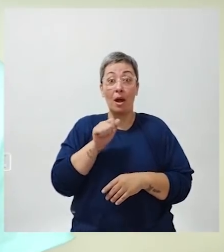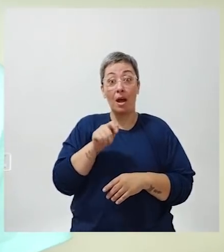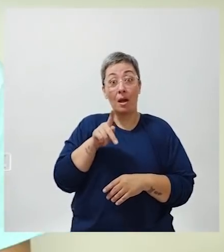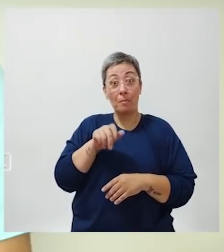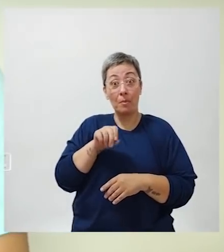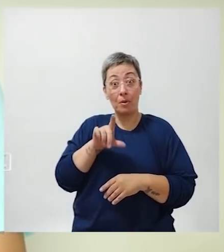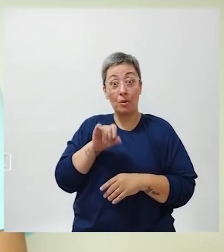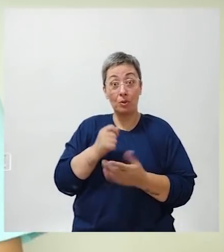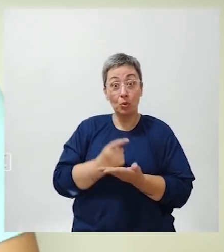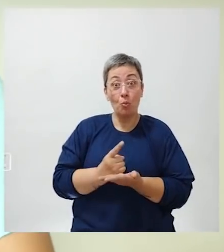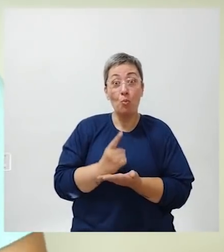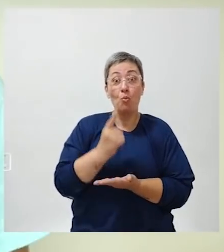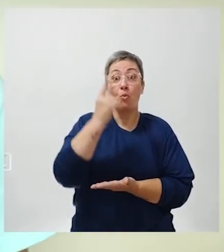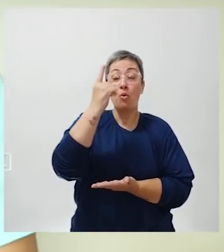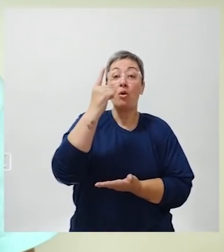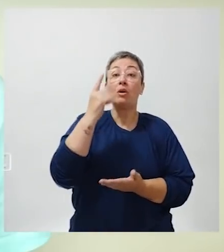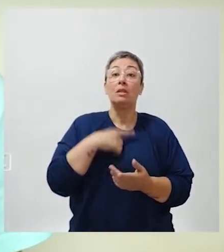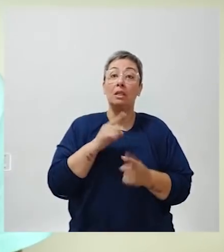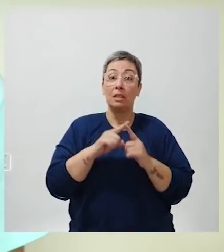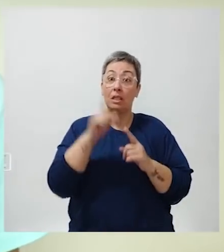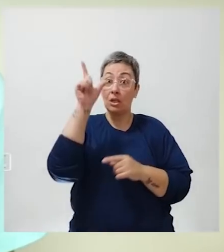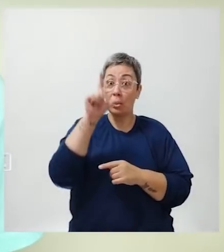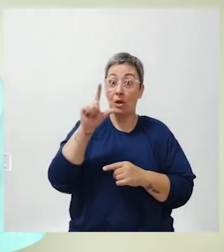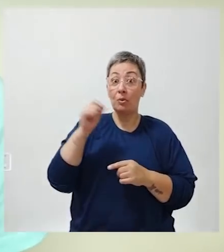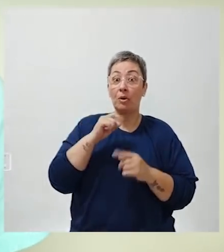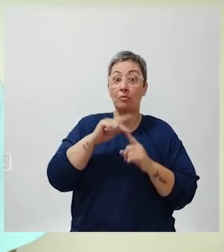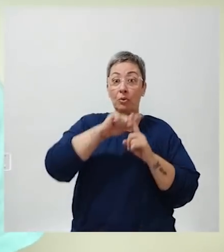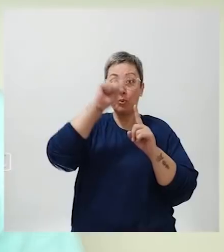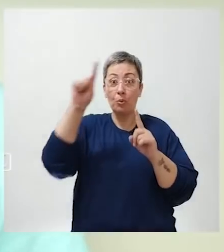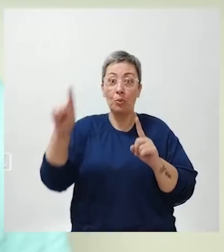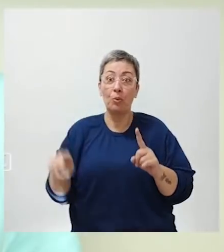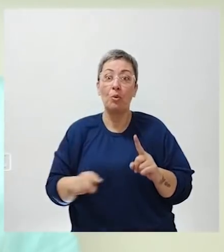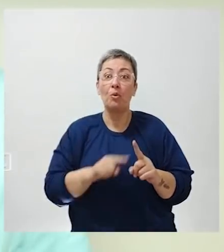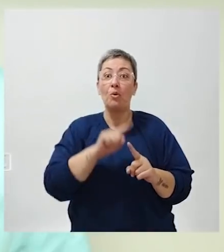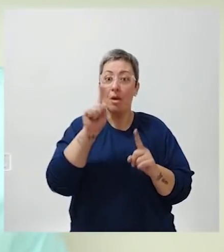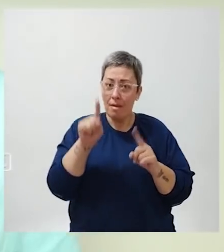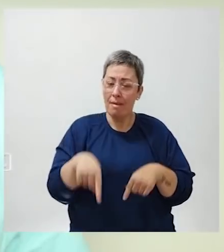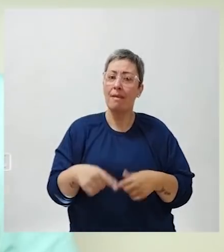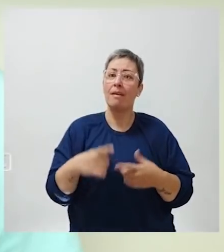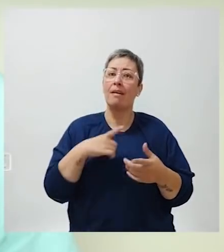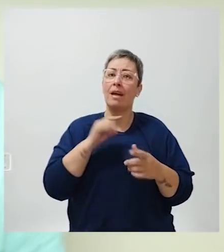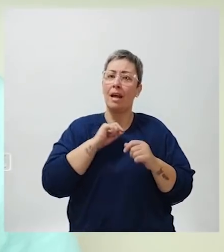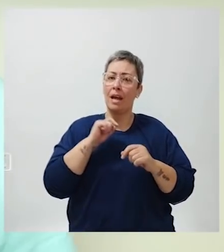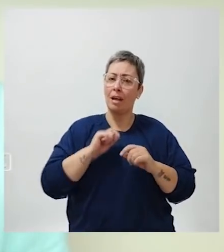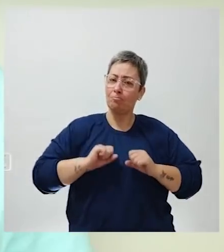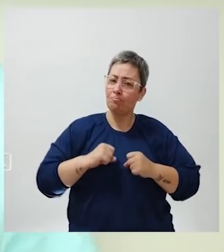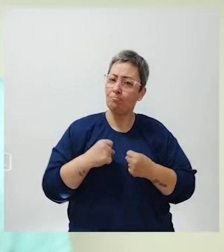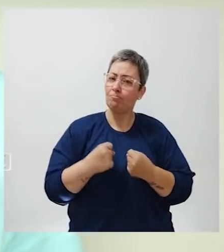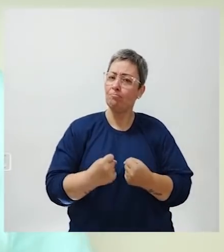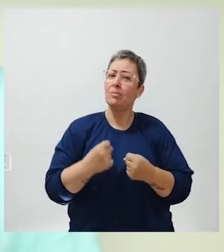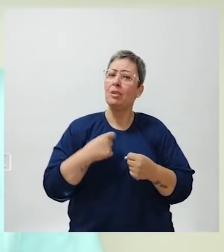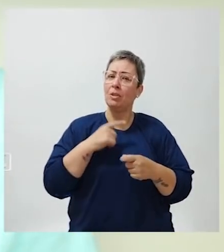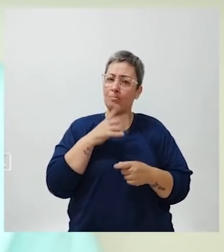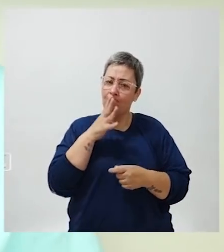que levou o homem à Lua pela primeira vez, entrou em órbita? E é isso mesmo, a